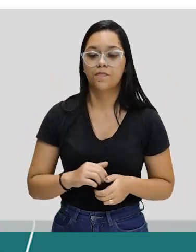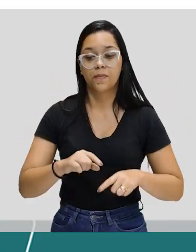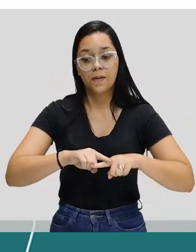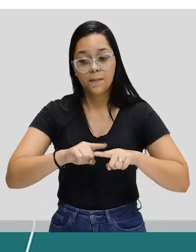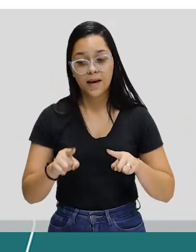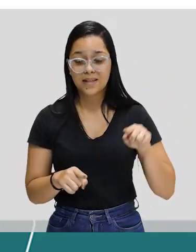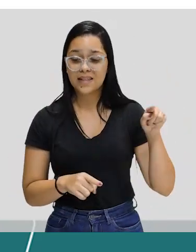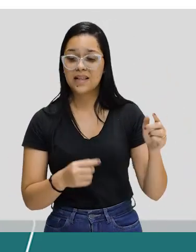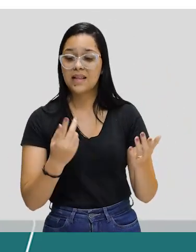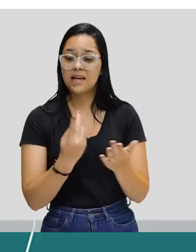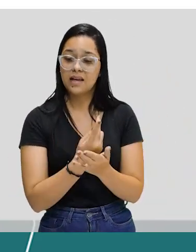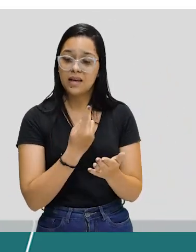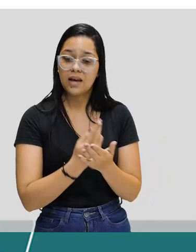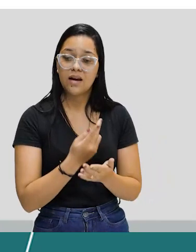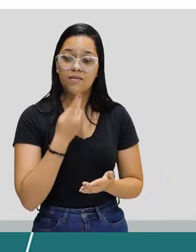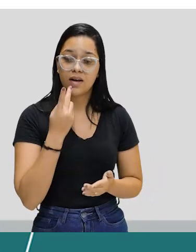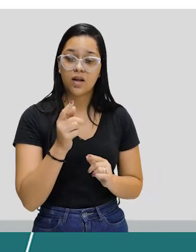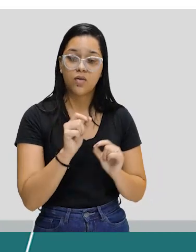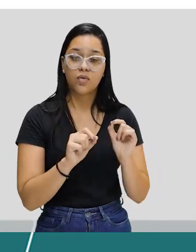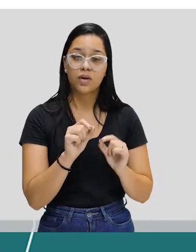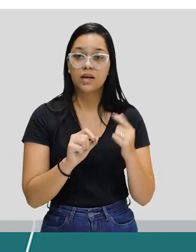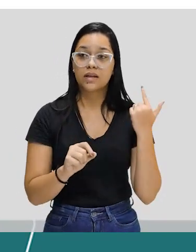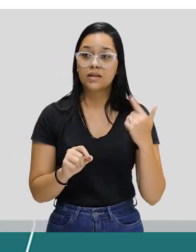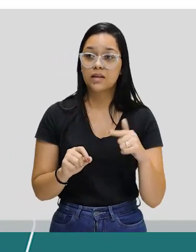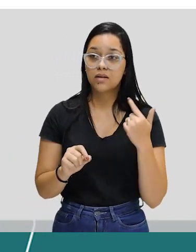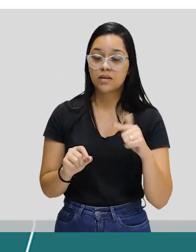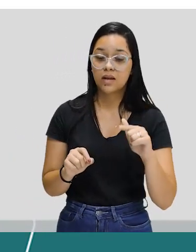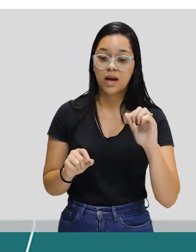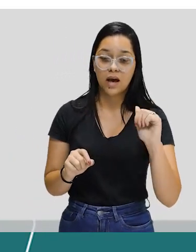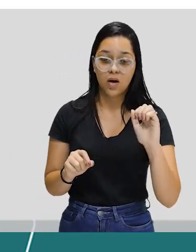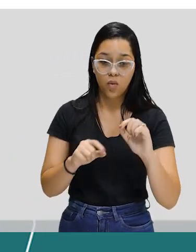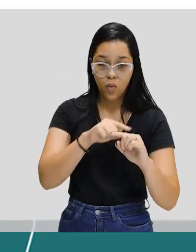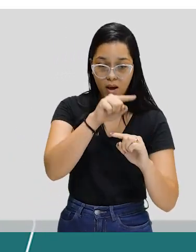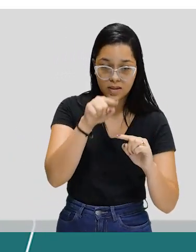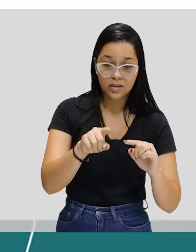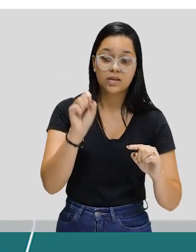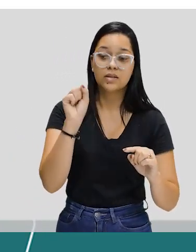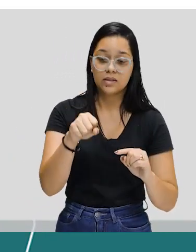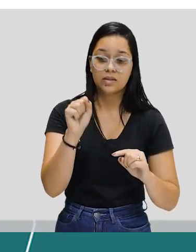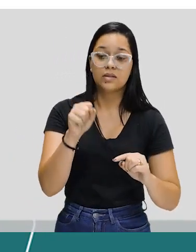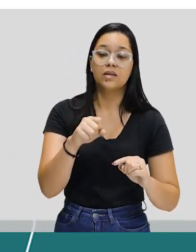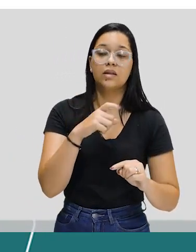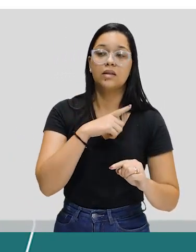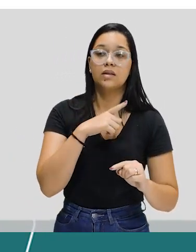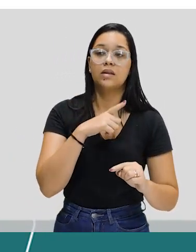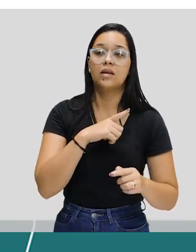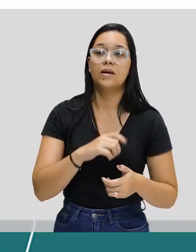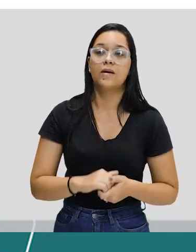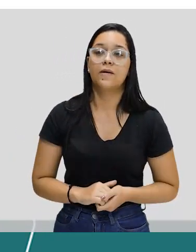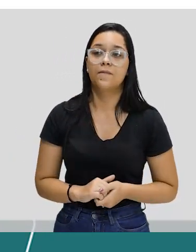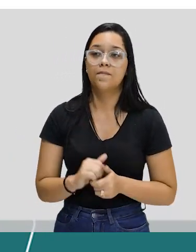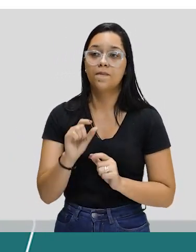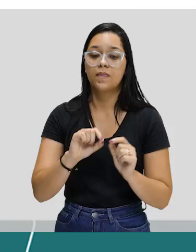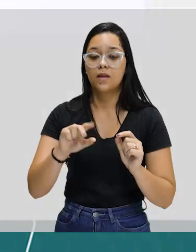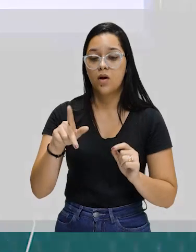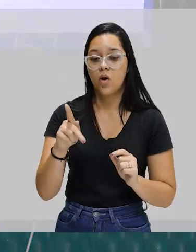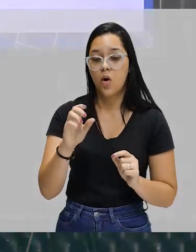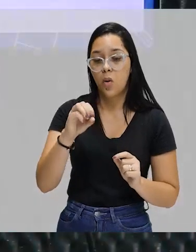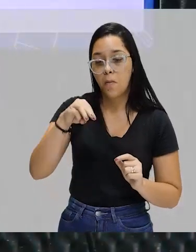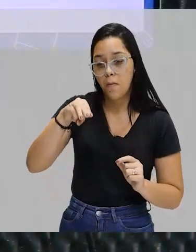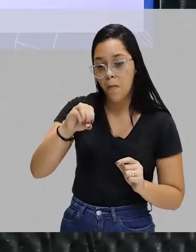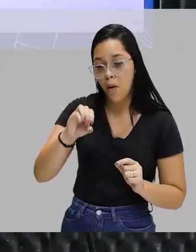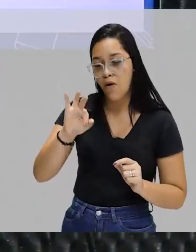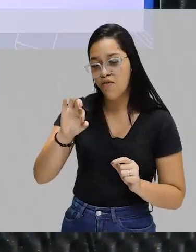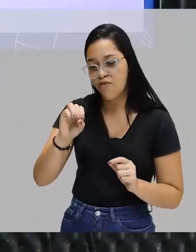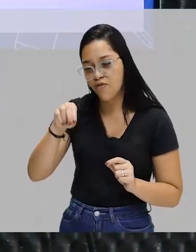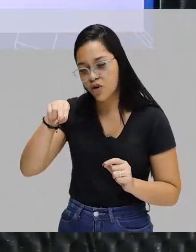Porém, ela erra ao afirmar que a forma verbal não leva acento, e sim, ela leva o acento, né? Elas são homófonas. O